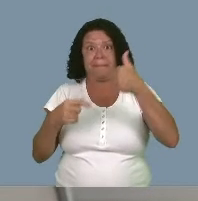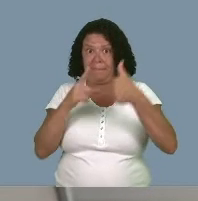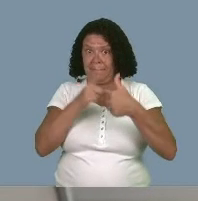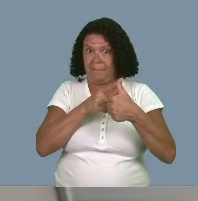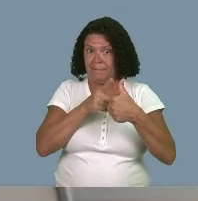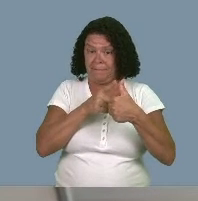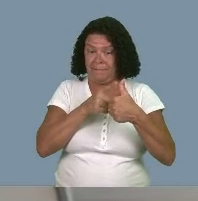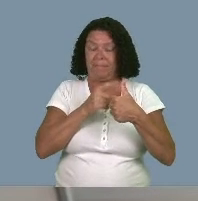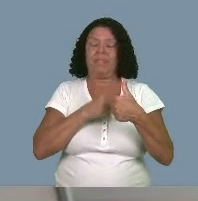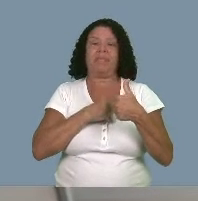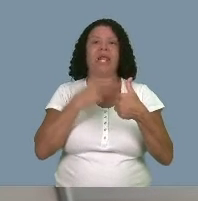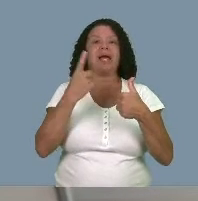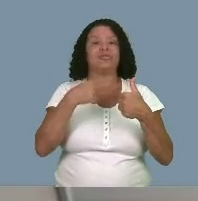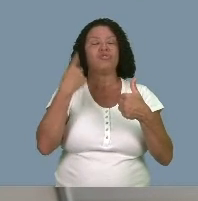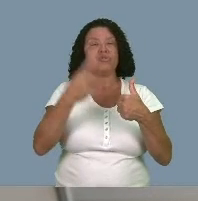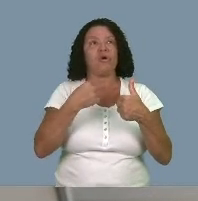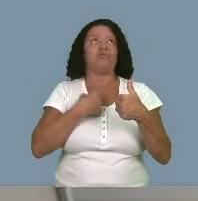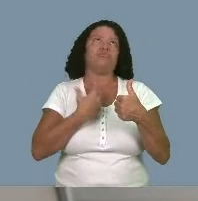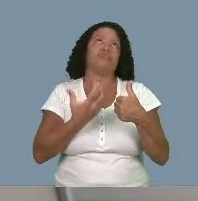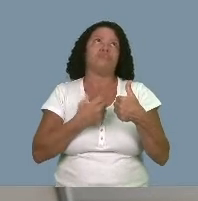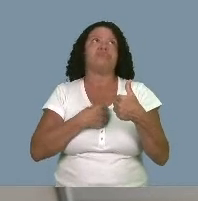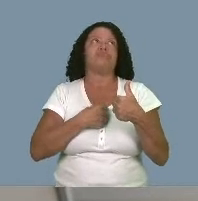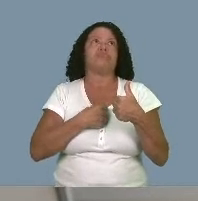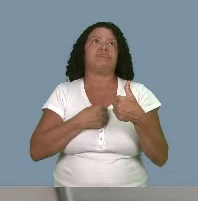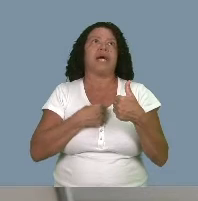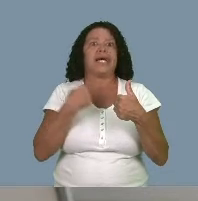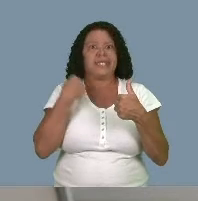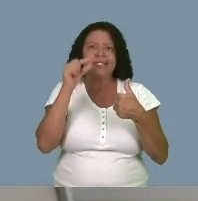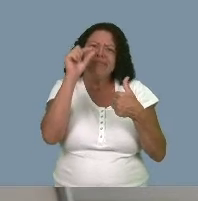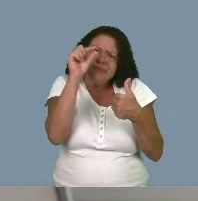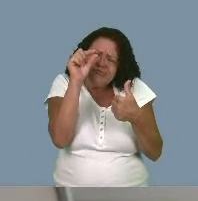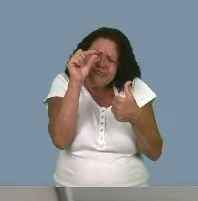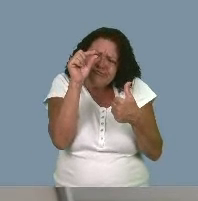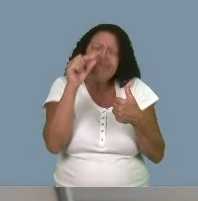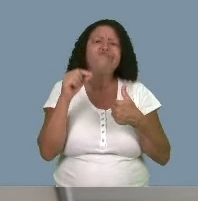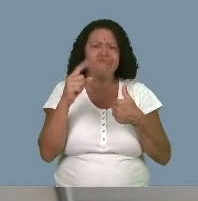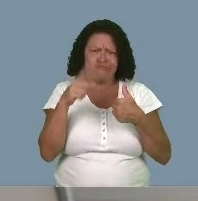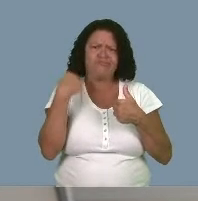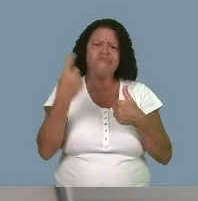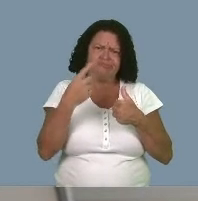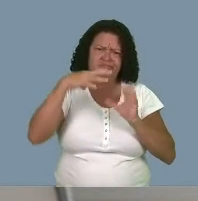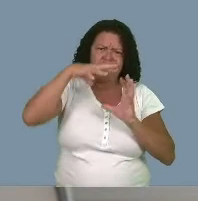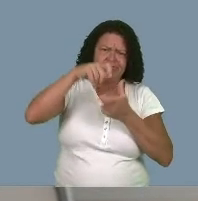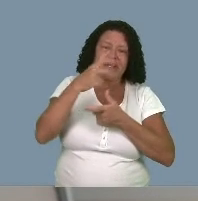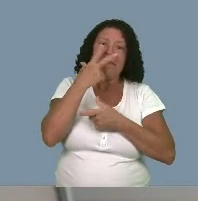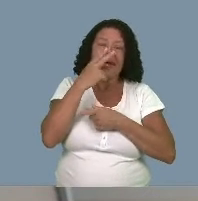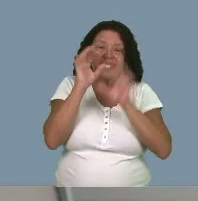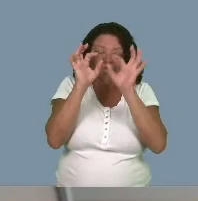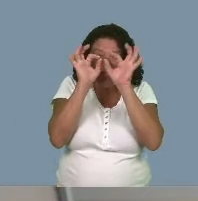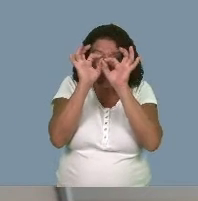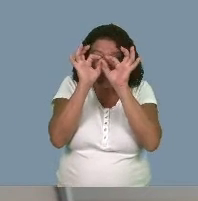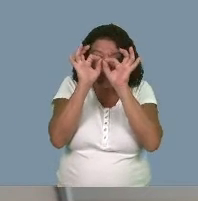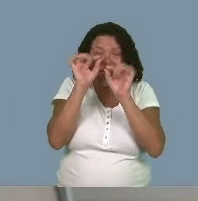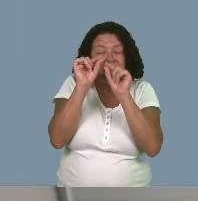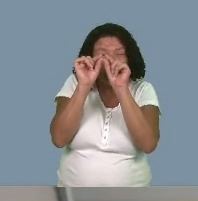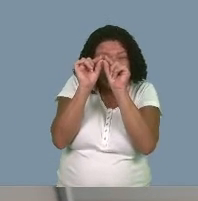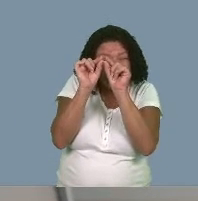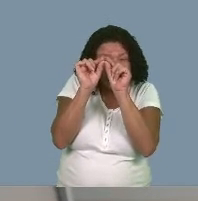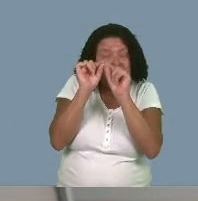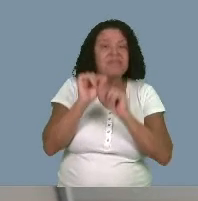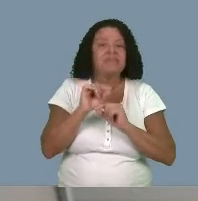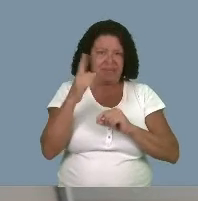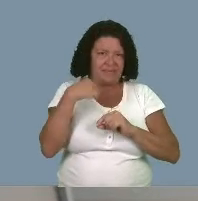delas é que somos muito pequenos, né? Somos como se fôssemos uma célula dentro de